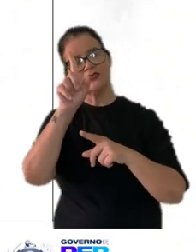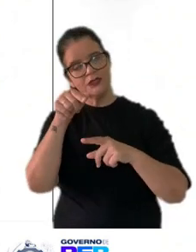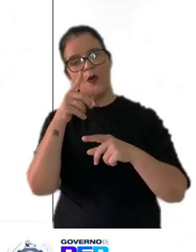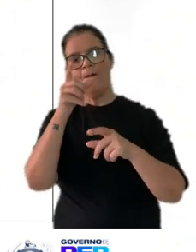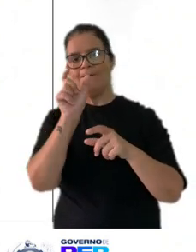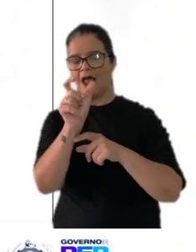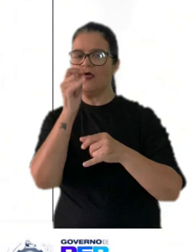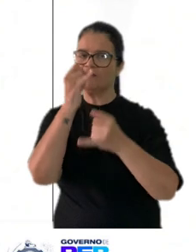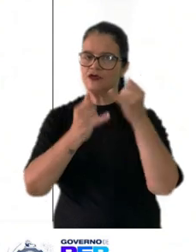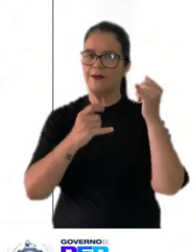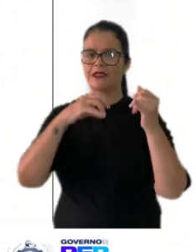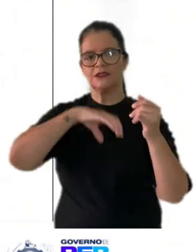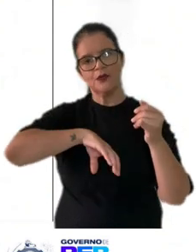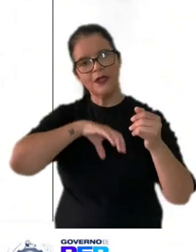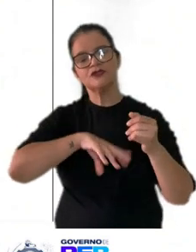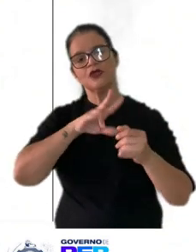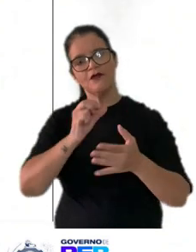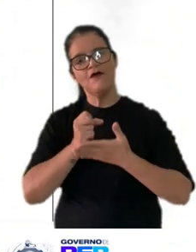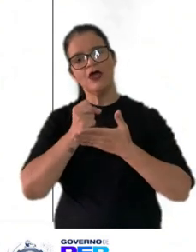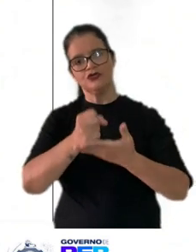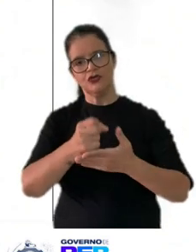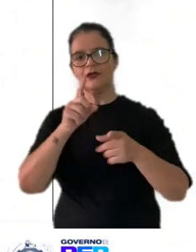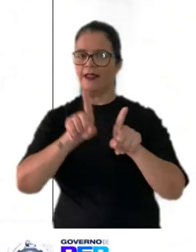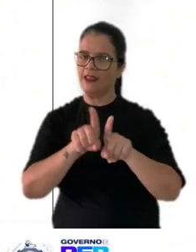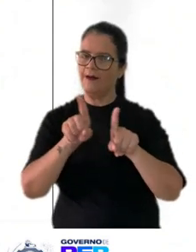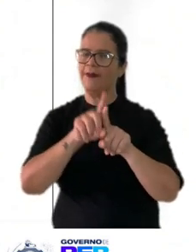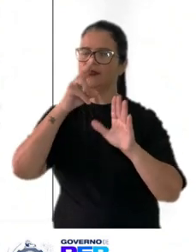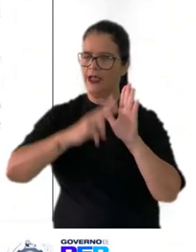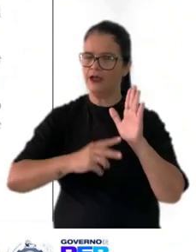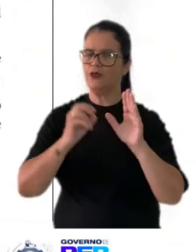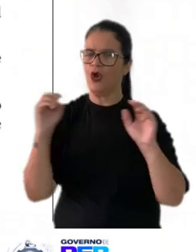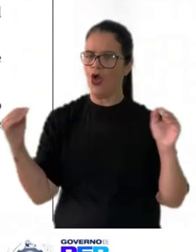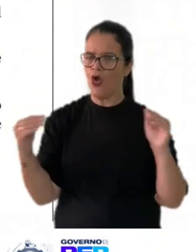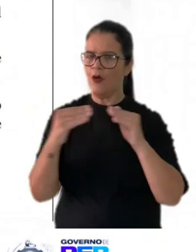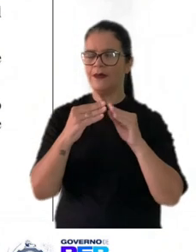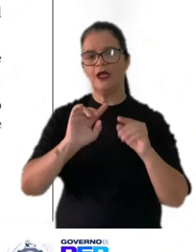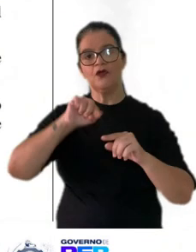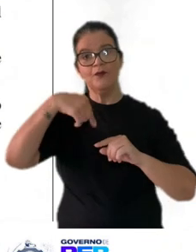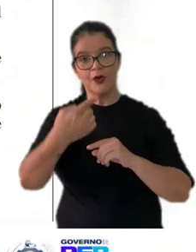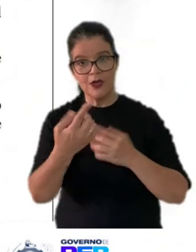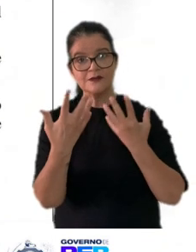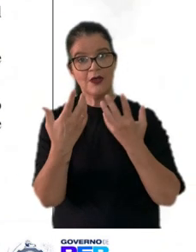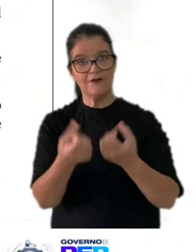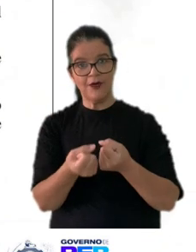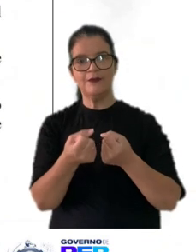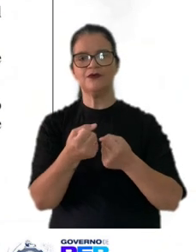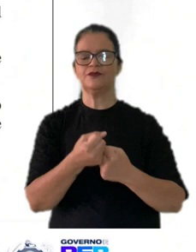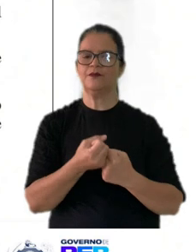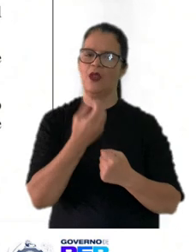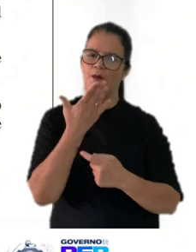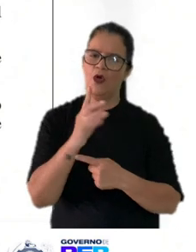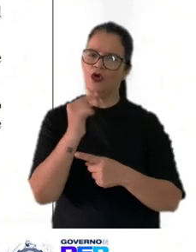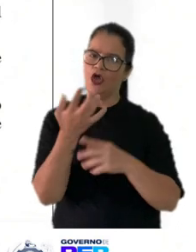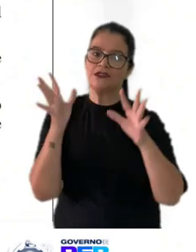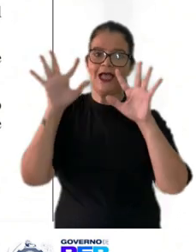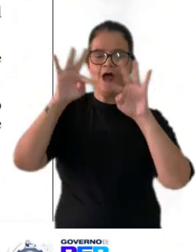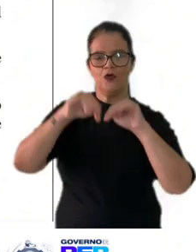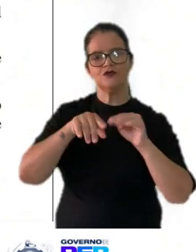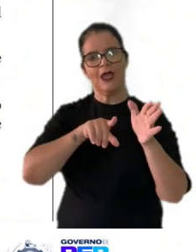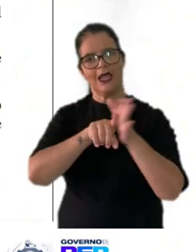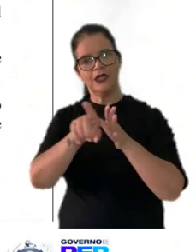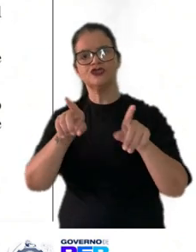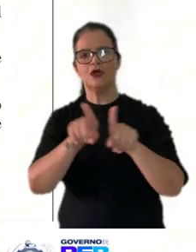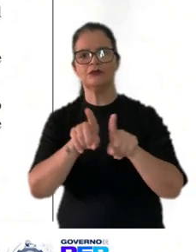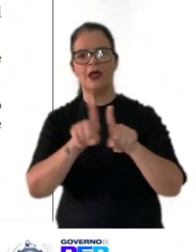que vão te ajudar também nessa leitura combinado vamos para a próxima bom nossa última questão também é uma